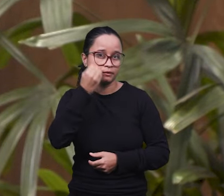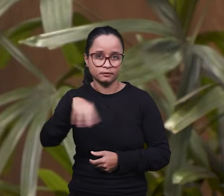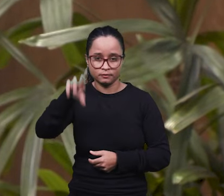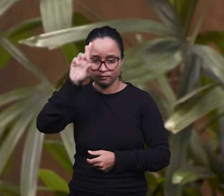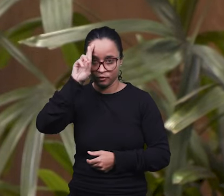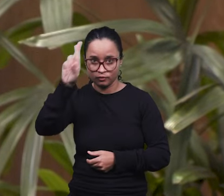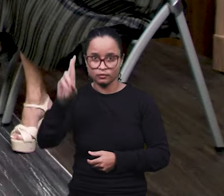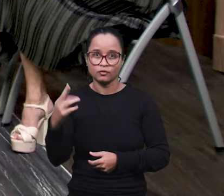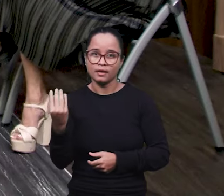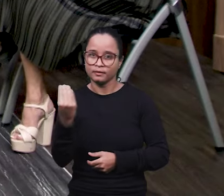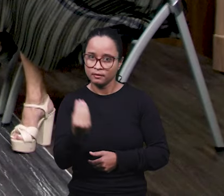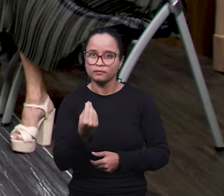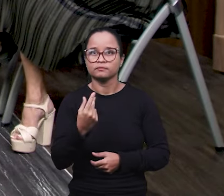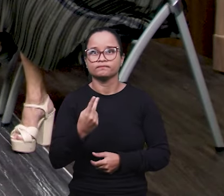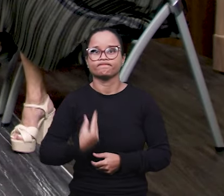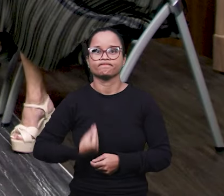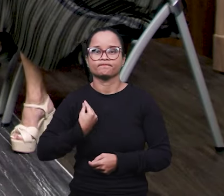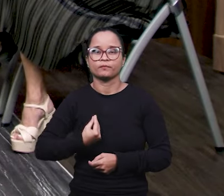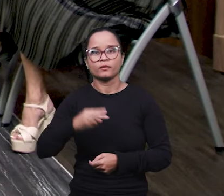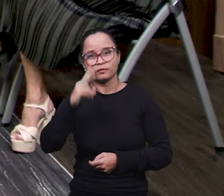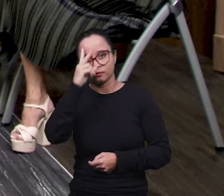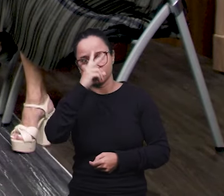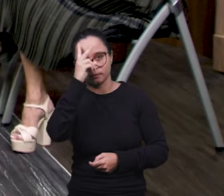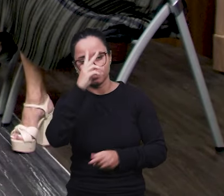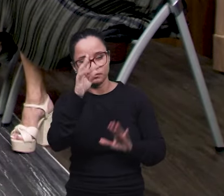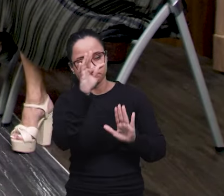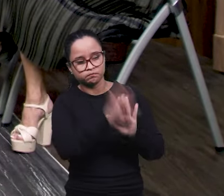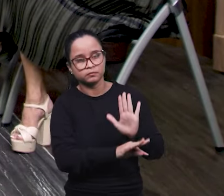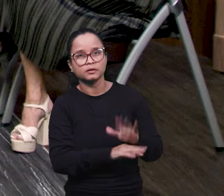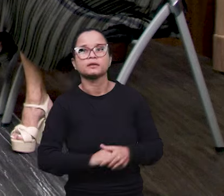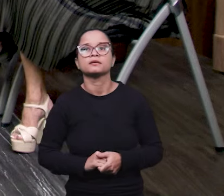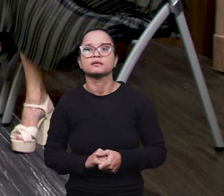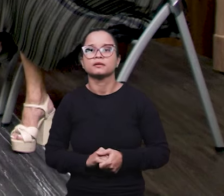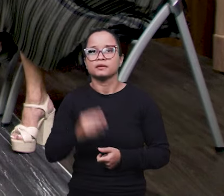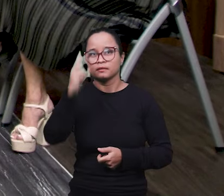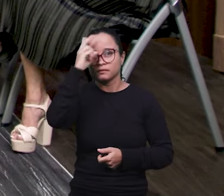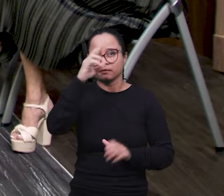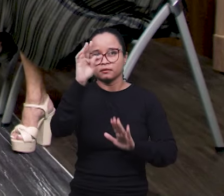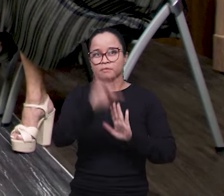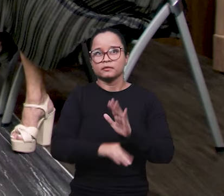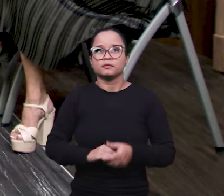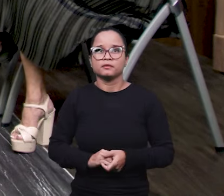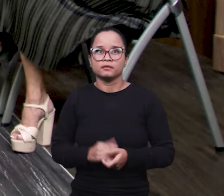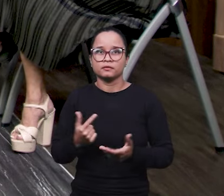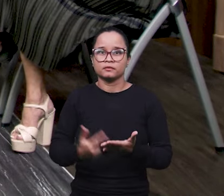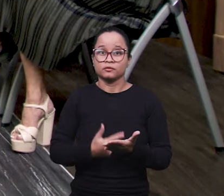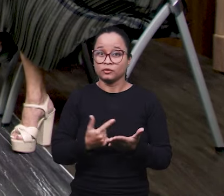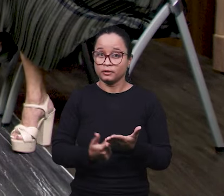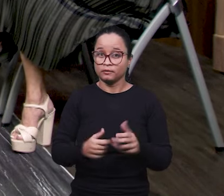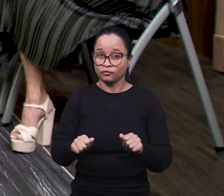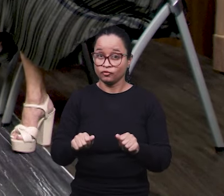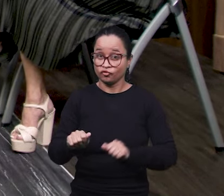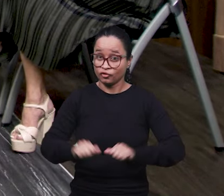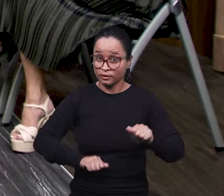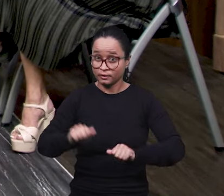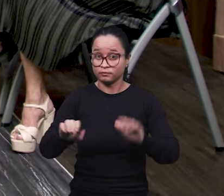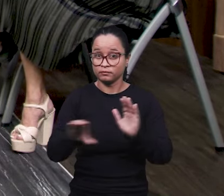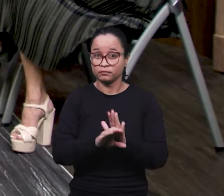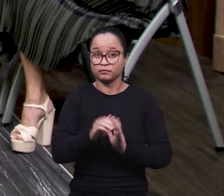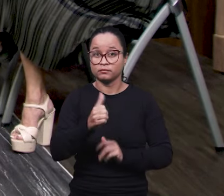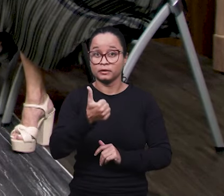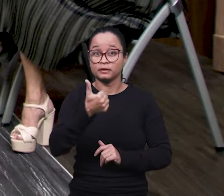te deu E aí Nós lembramos de um texto não foi Vitória lembrou desse texto que está no livro de Atos Capítulo